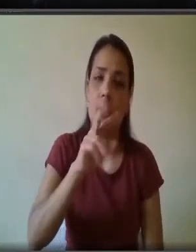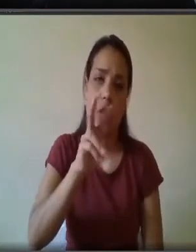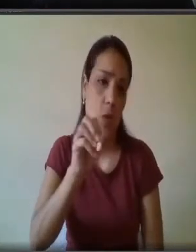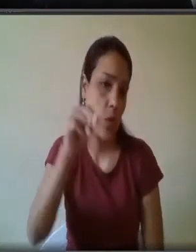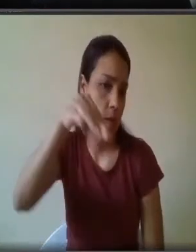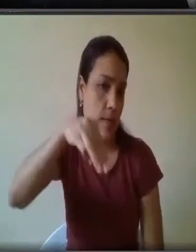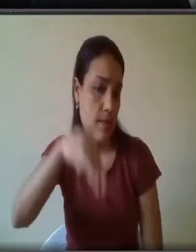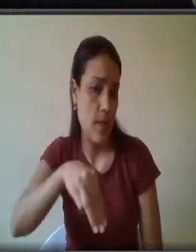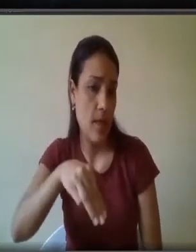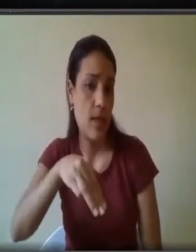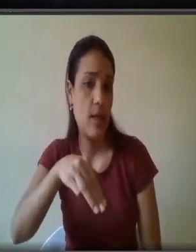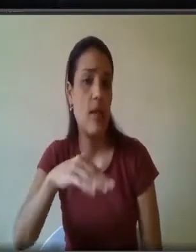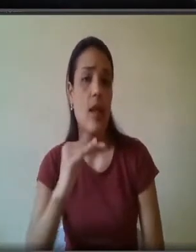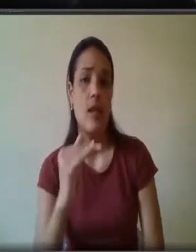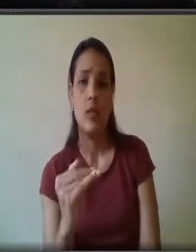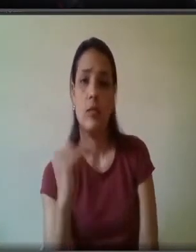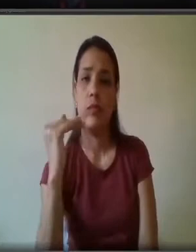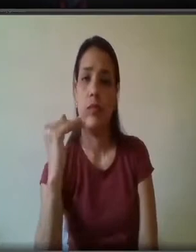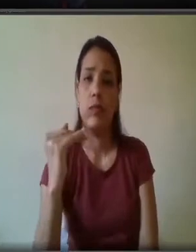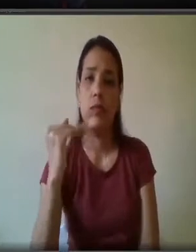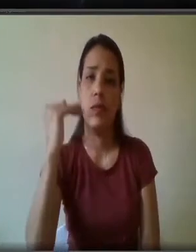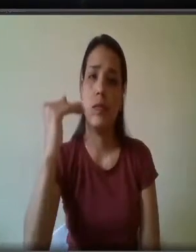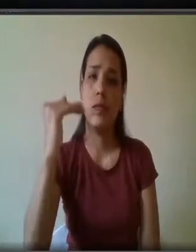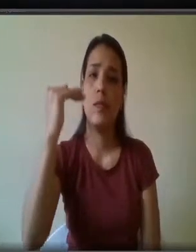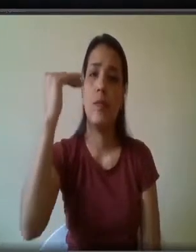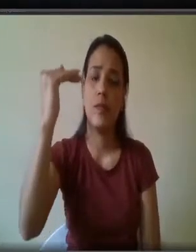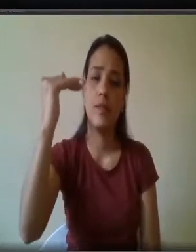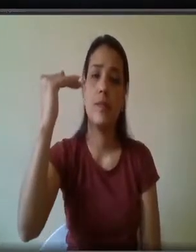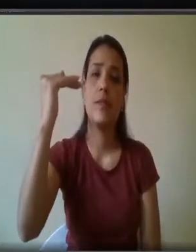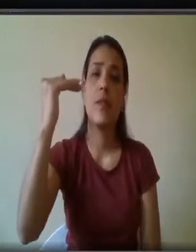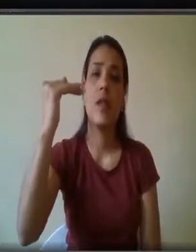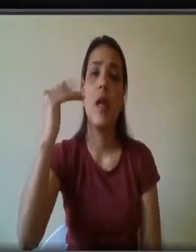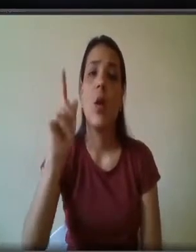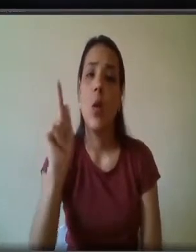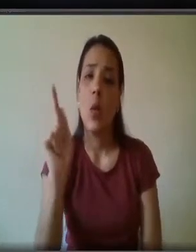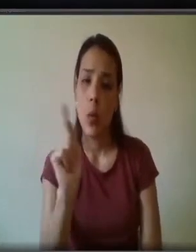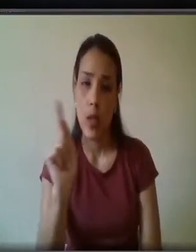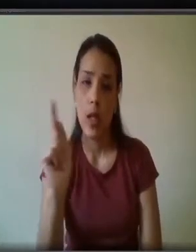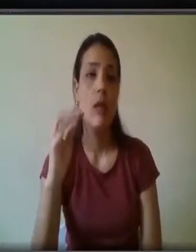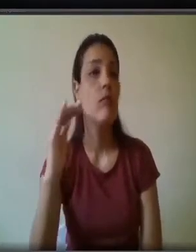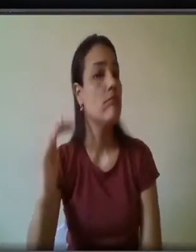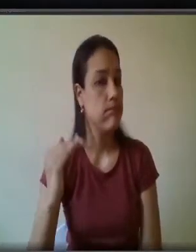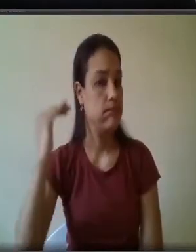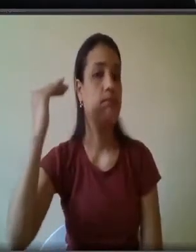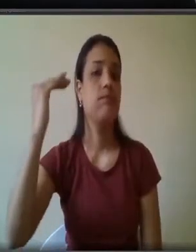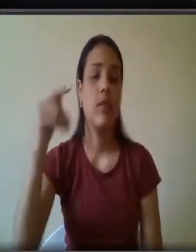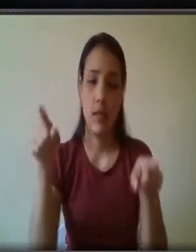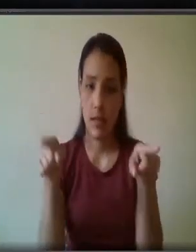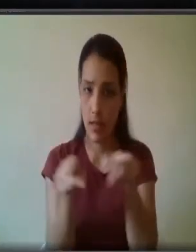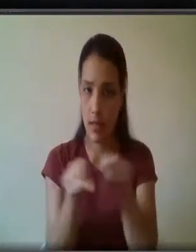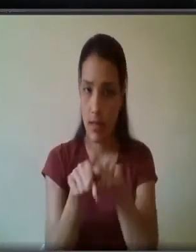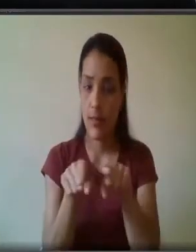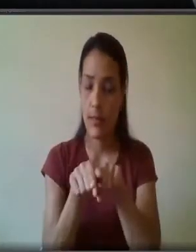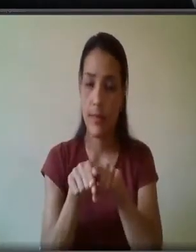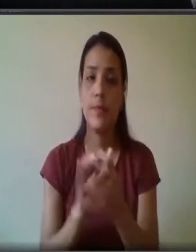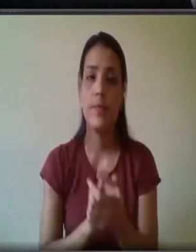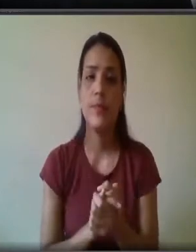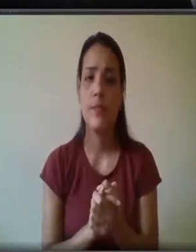você chegar mais ou menos aí no núcleo, vocês estão vendo aí uma distância em quilômetros estimada, né?